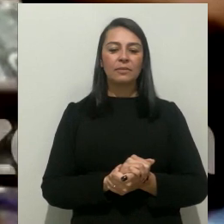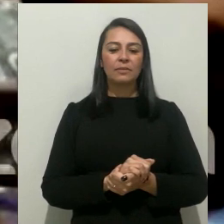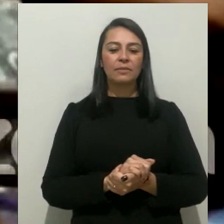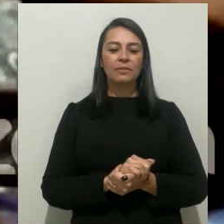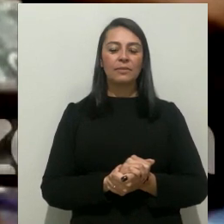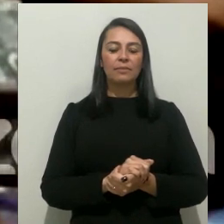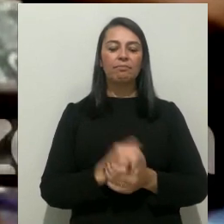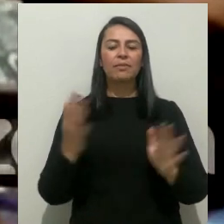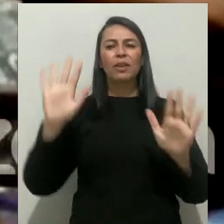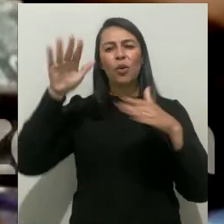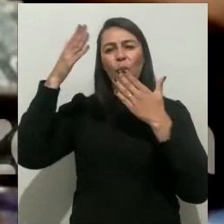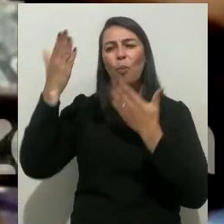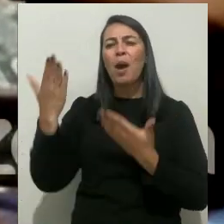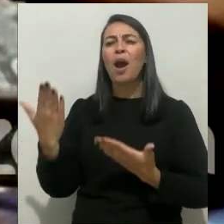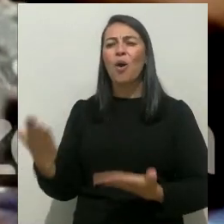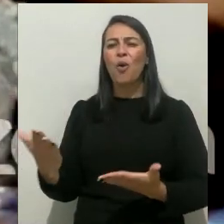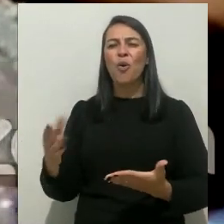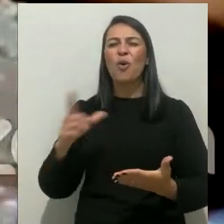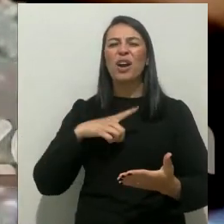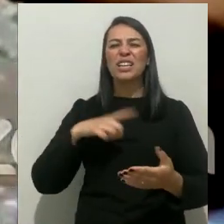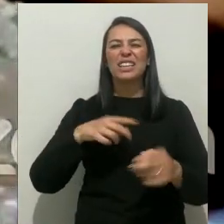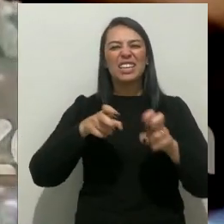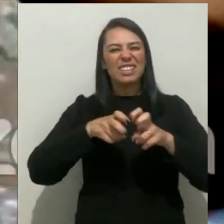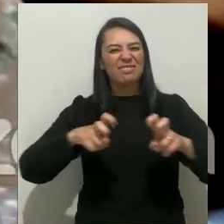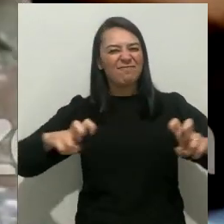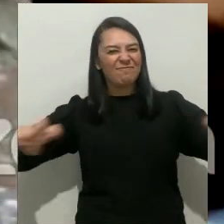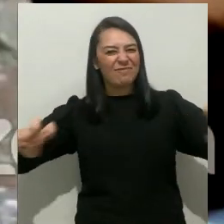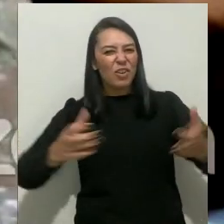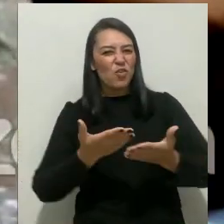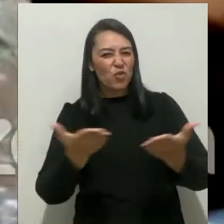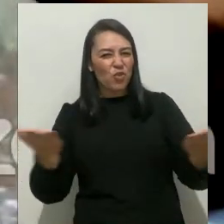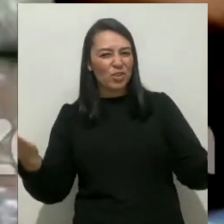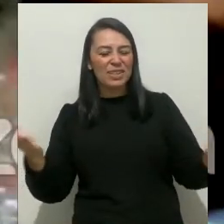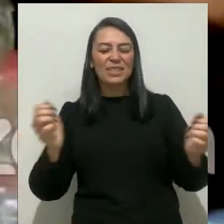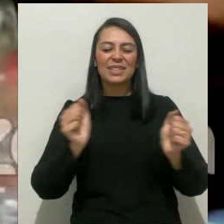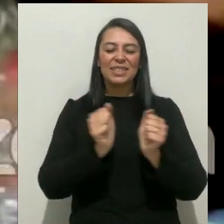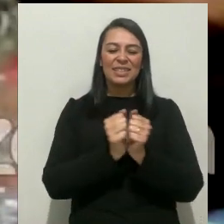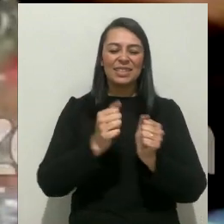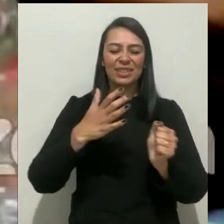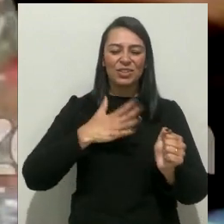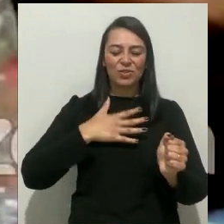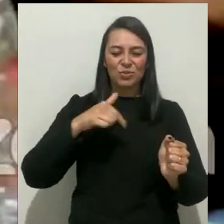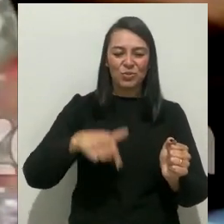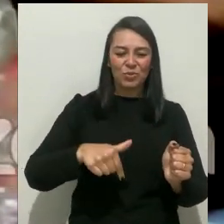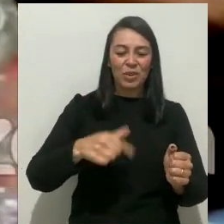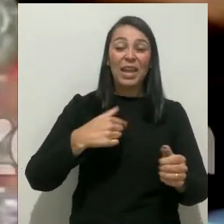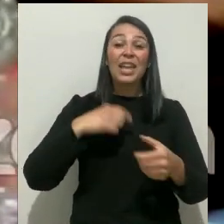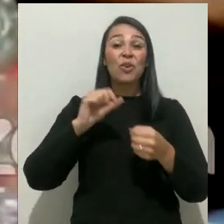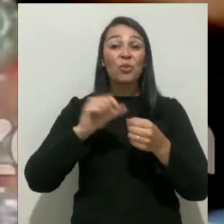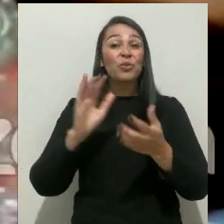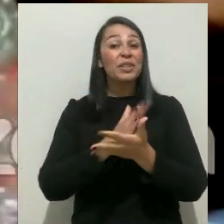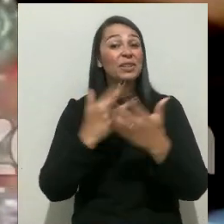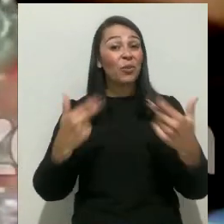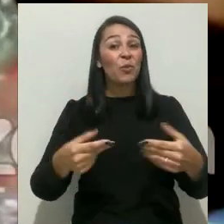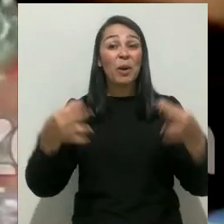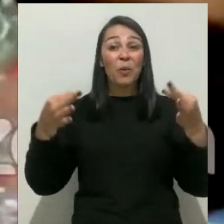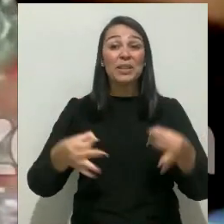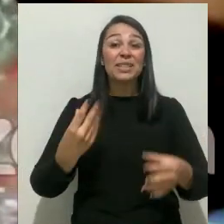É realmente uma honra ter essa mesa maravilhosa. Eu realmente devo ter feito alguma coisa certa nessa